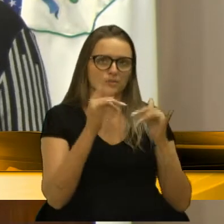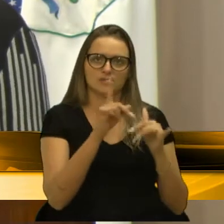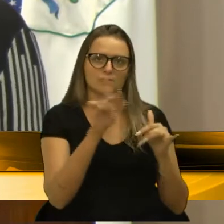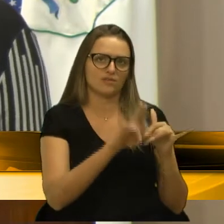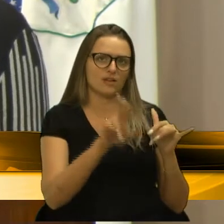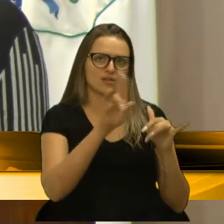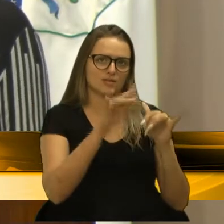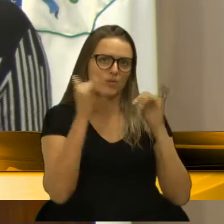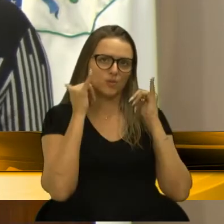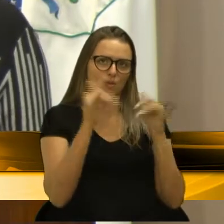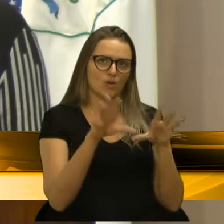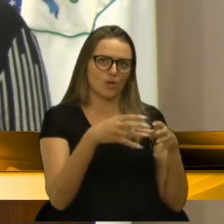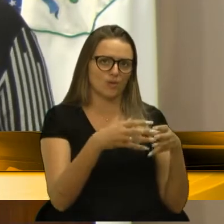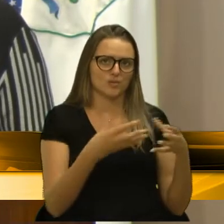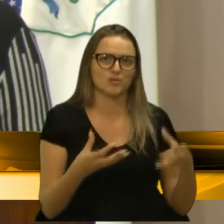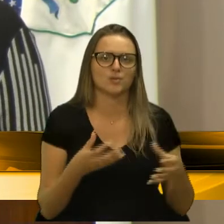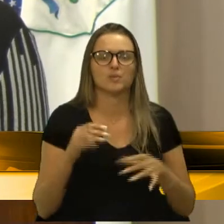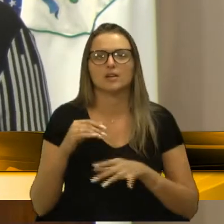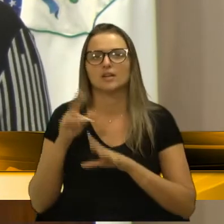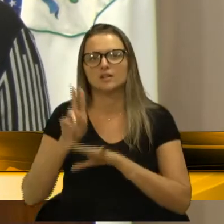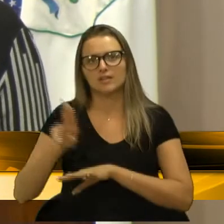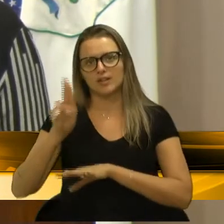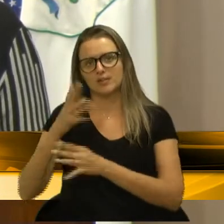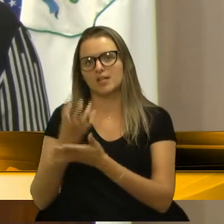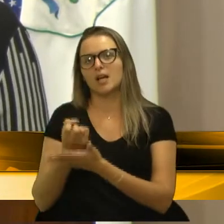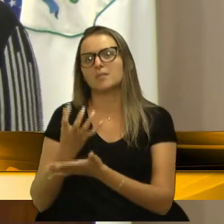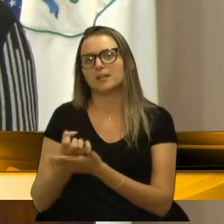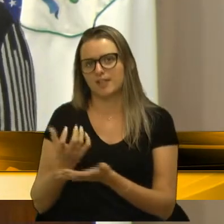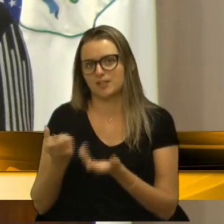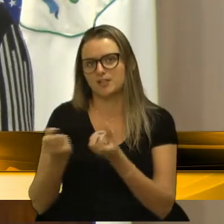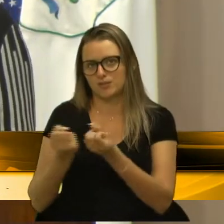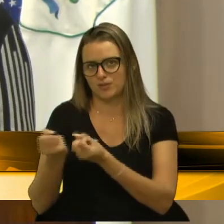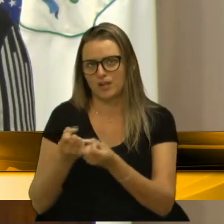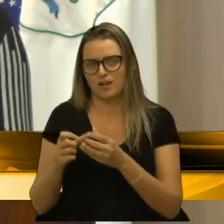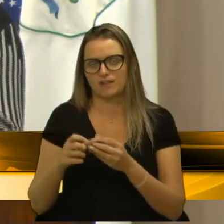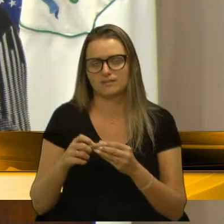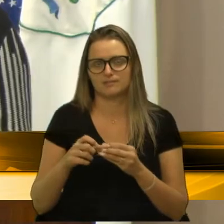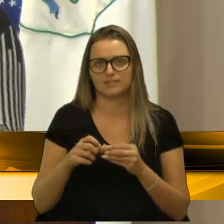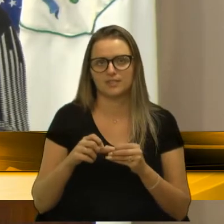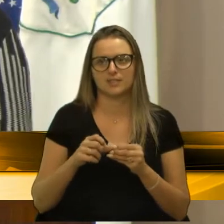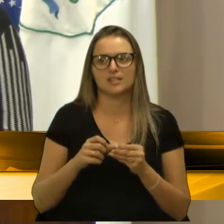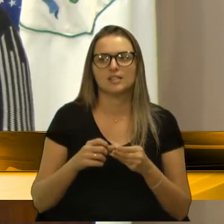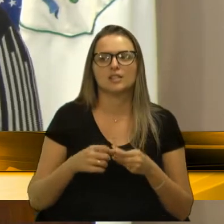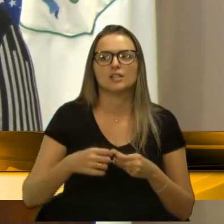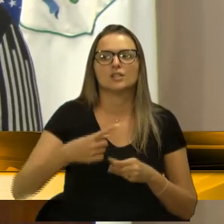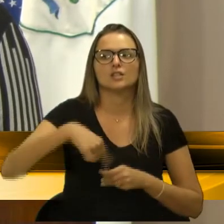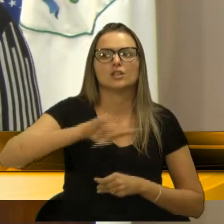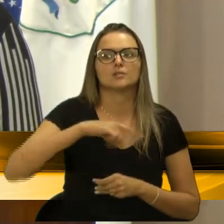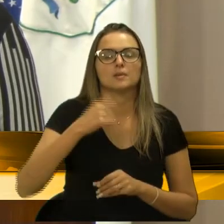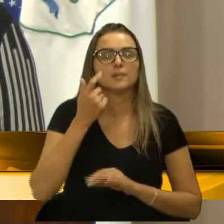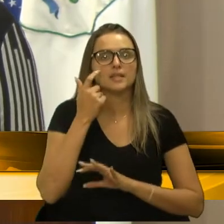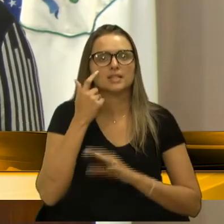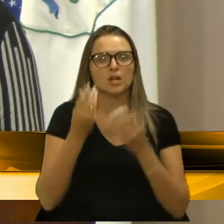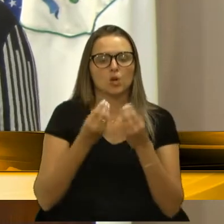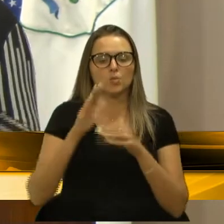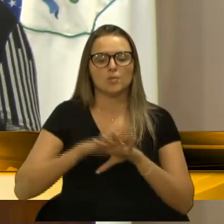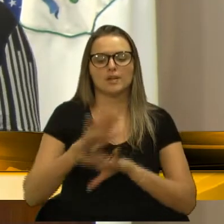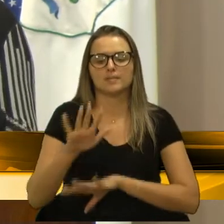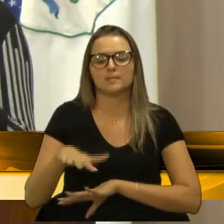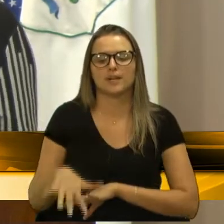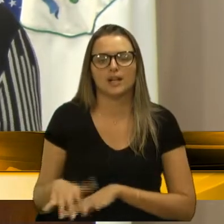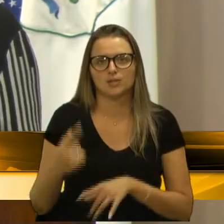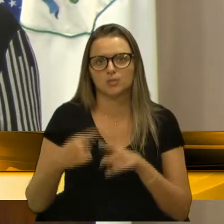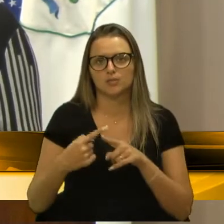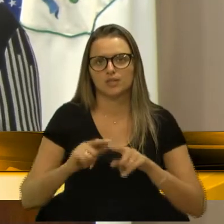transporte coletivo, ele vai pegar um aplicativo. Então, acho que a gente precisa realmente pensar em como baratear, porque são ações